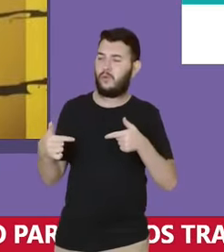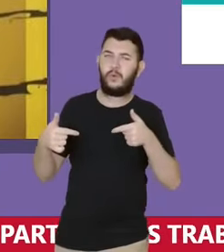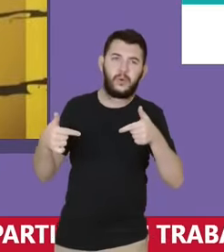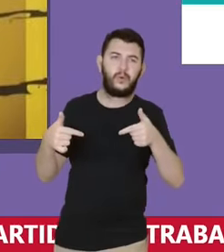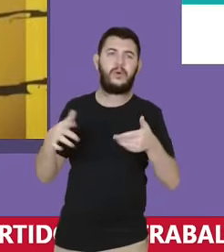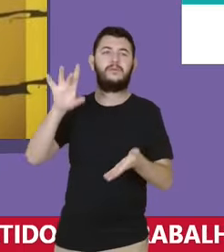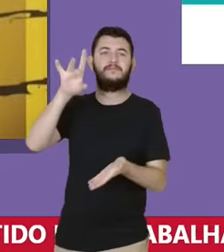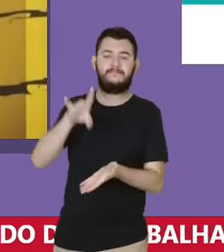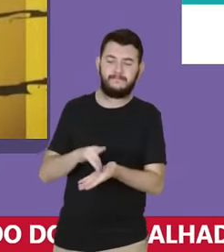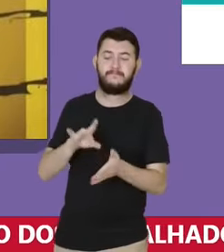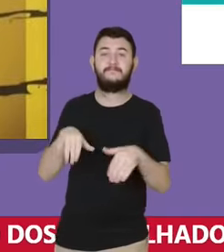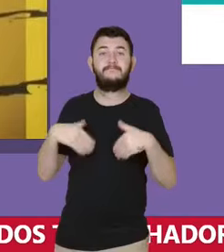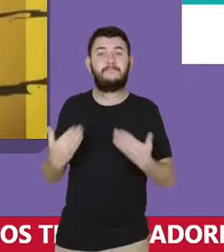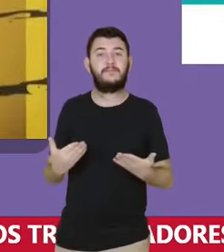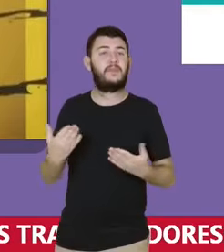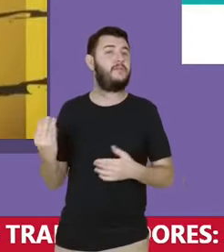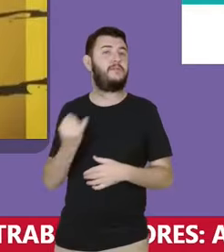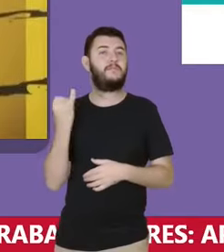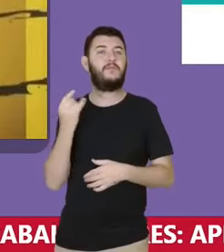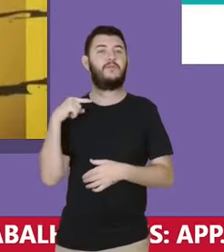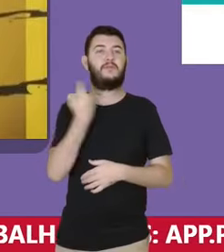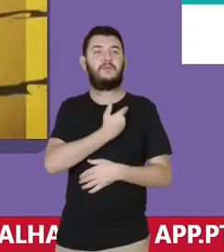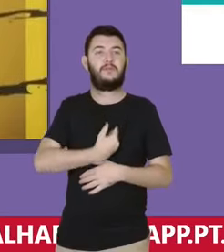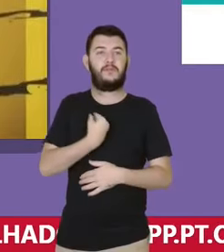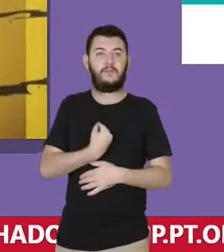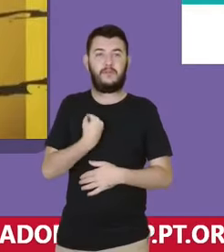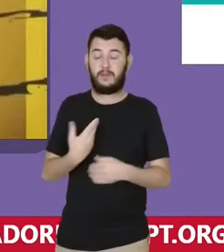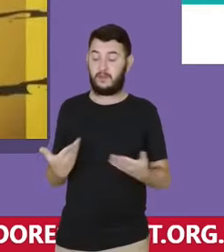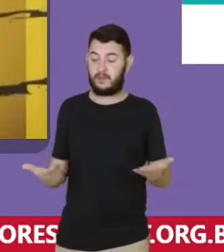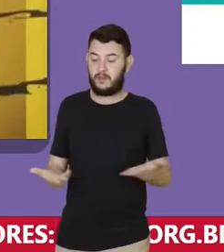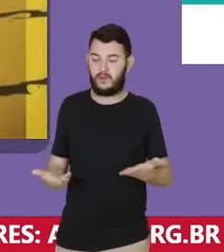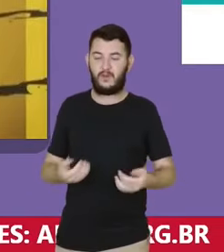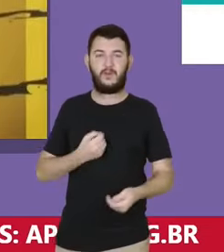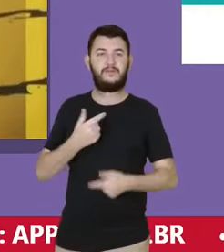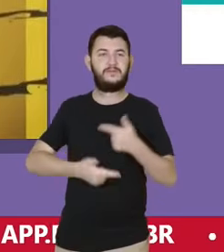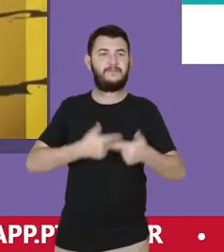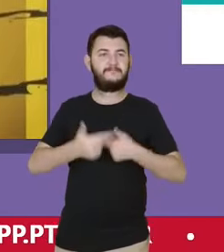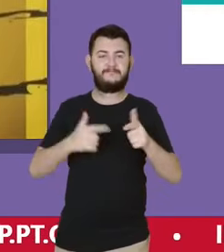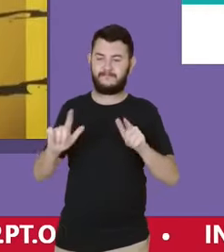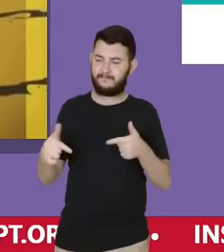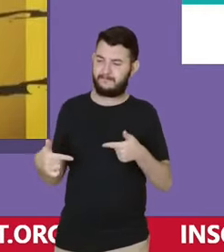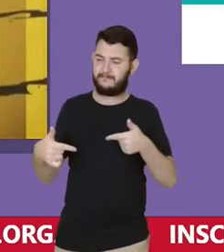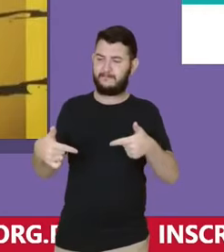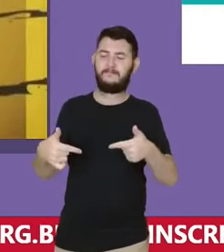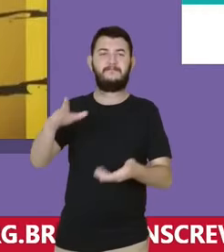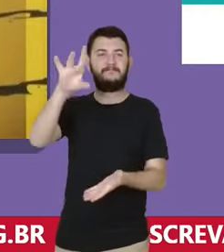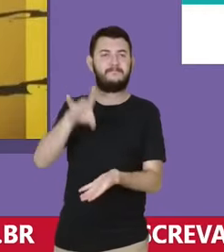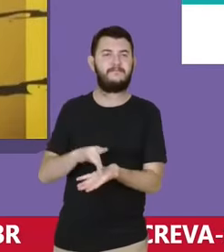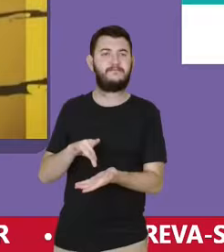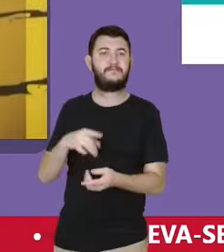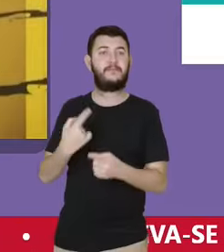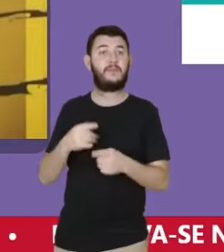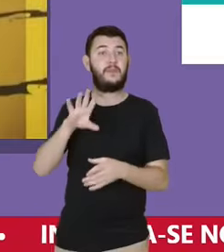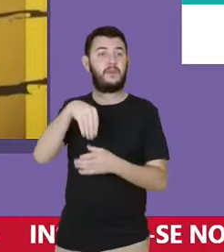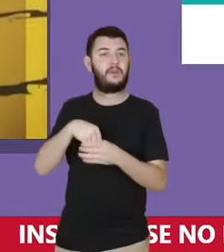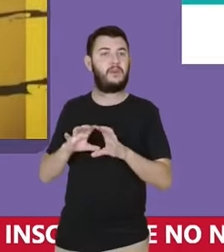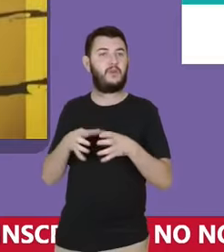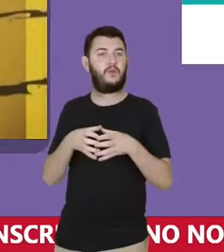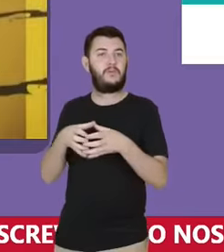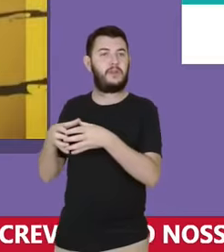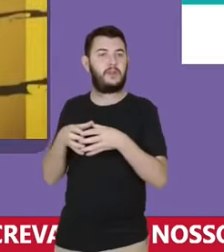e é preciso fazer hoje frente, porque nas comunidades